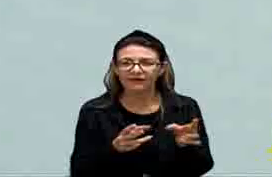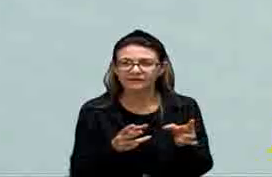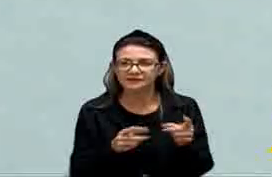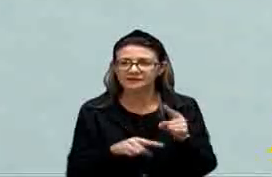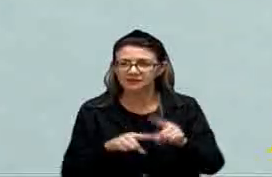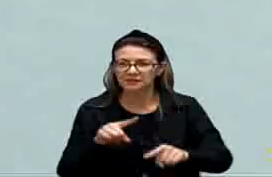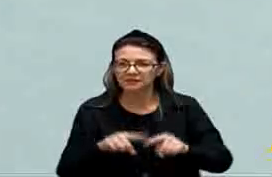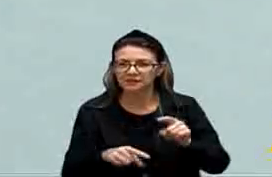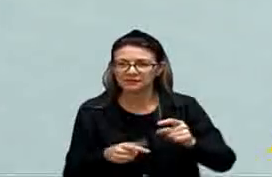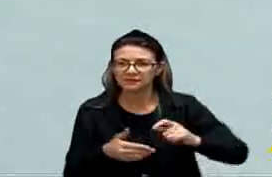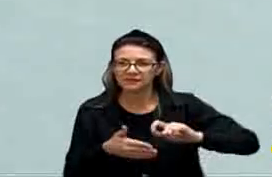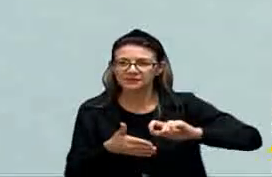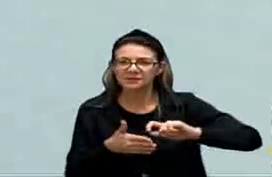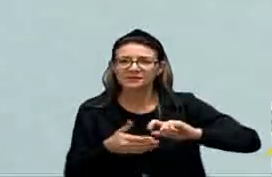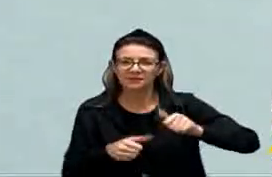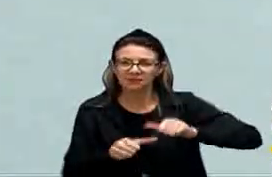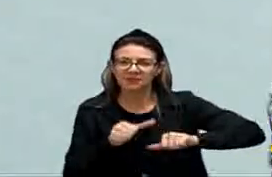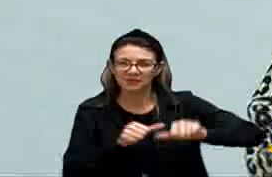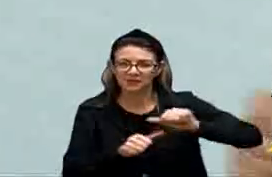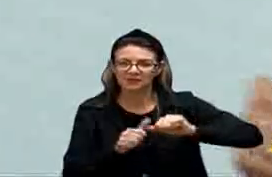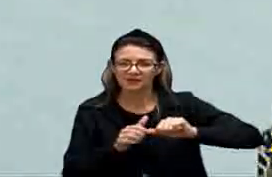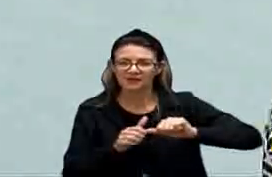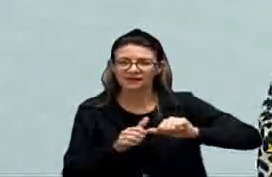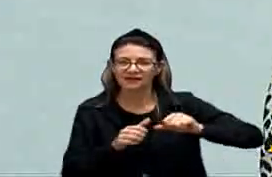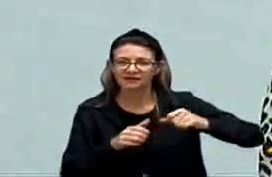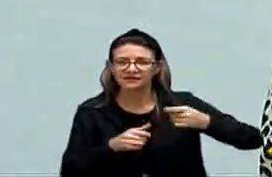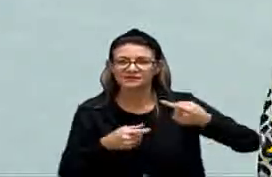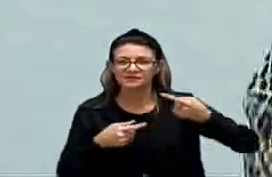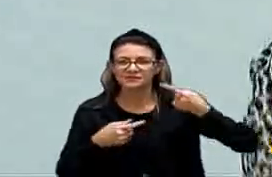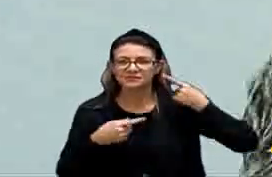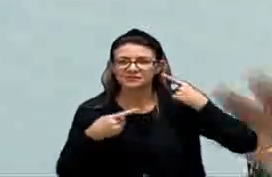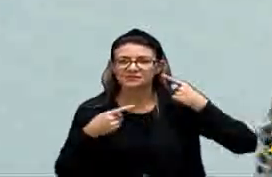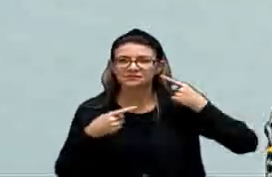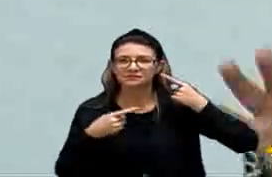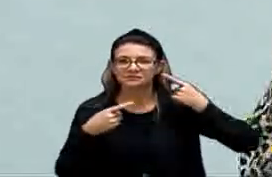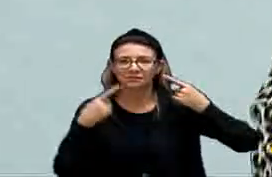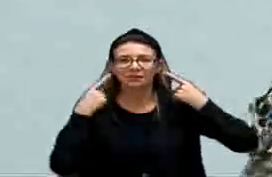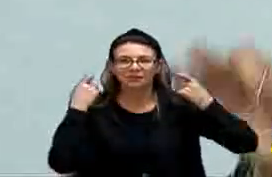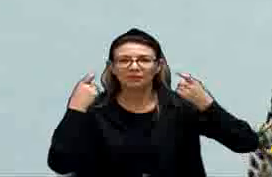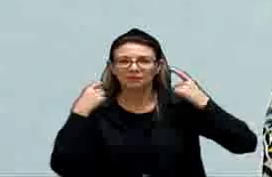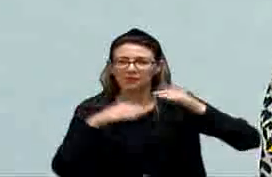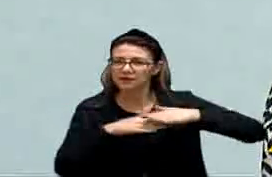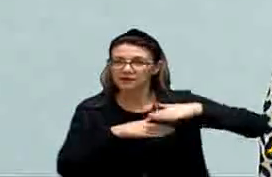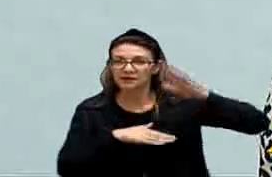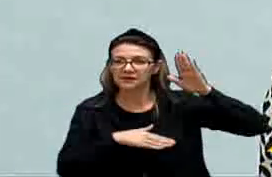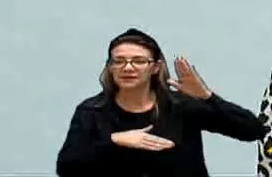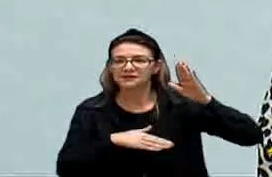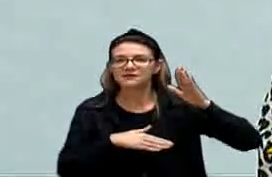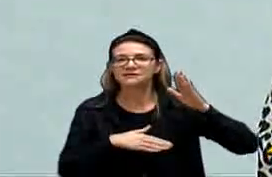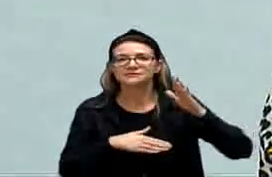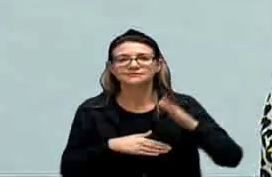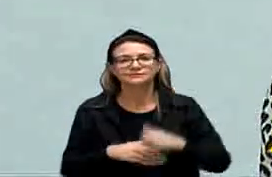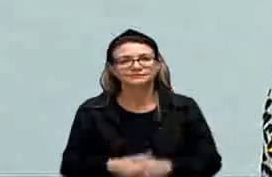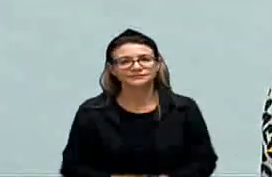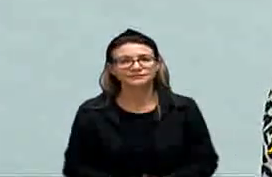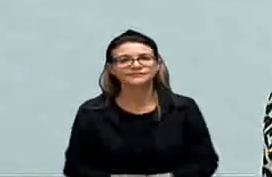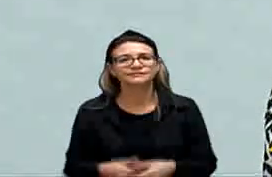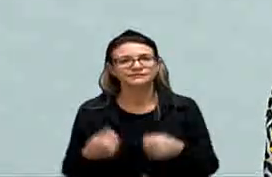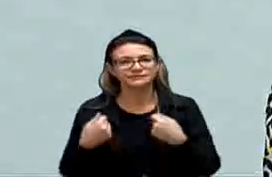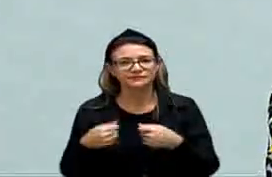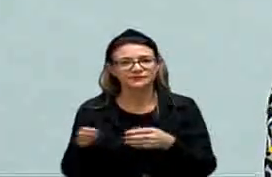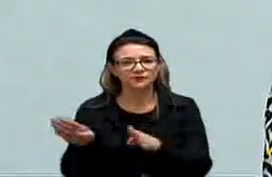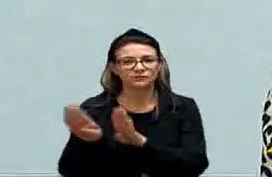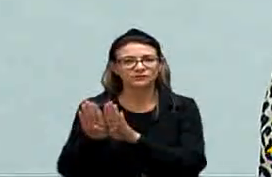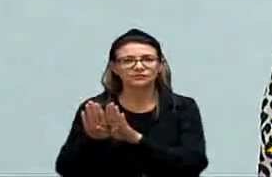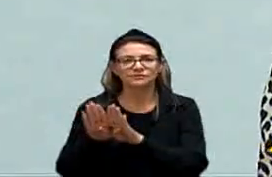que modificam o escapamento das motos esse aqui é um reforço Se a Prefeitura não tomar à frente isso com educação